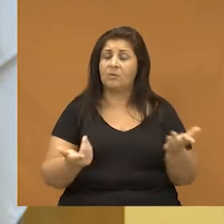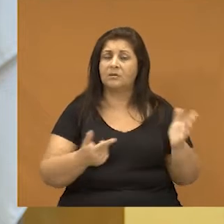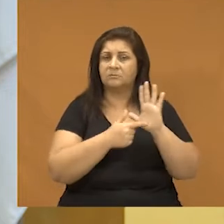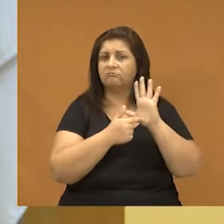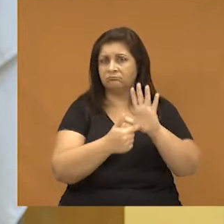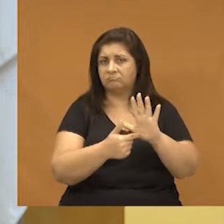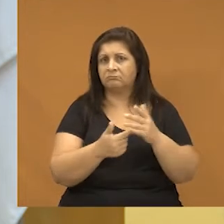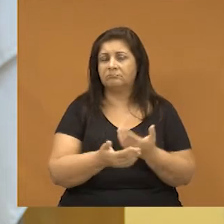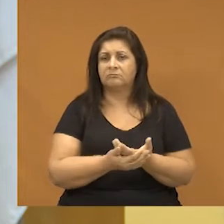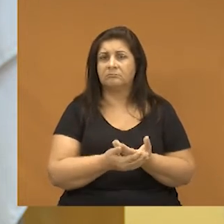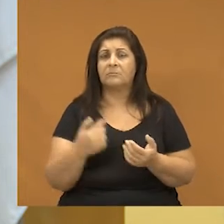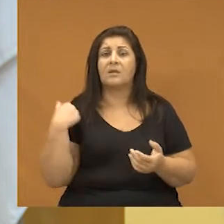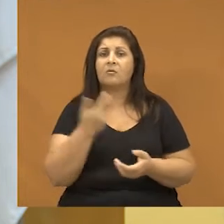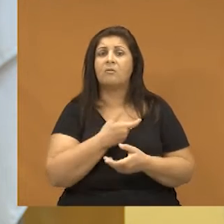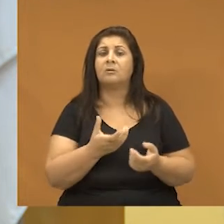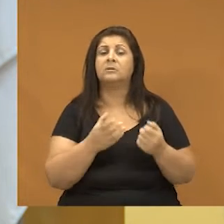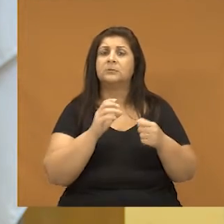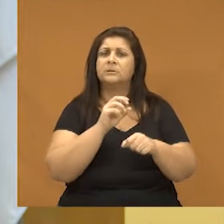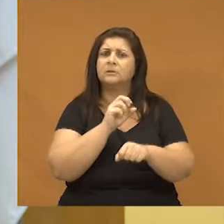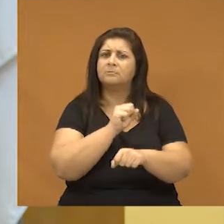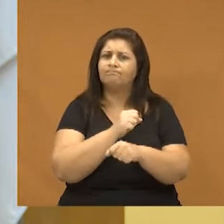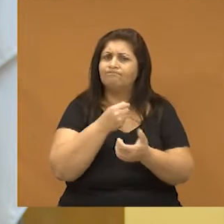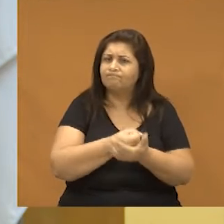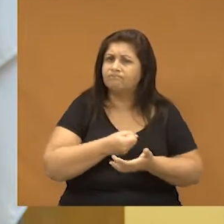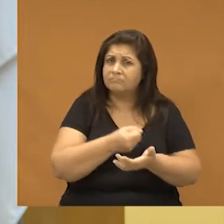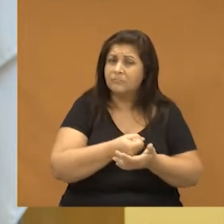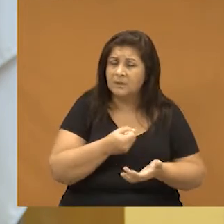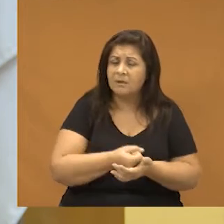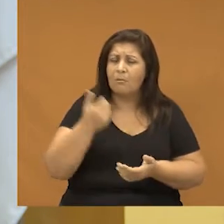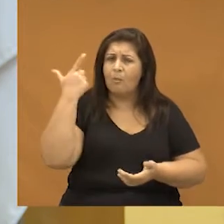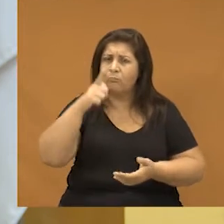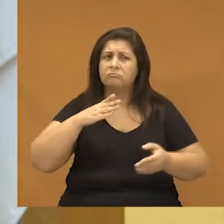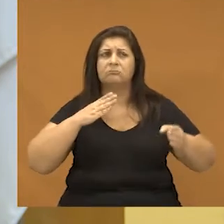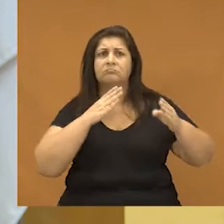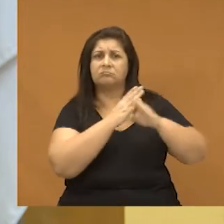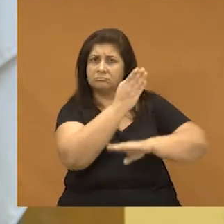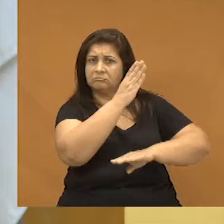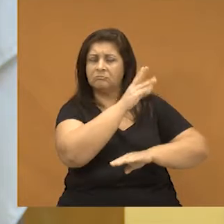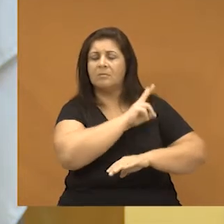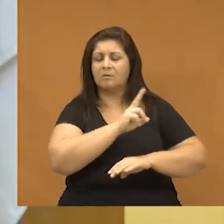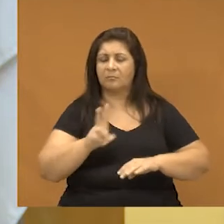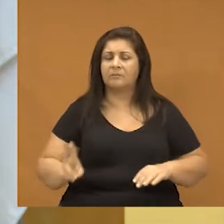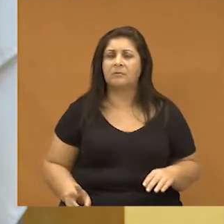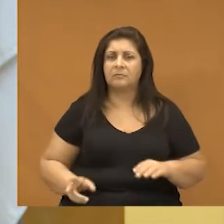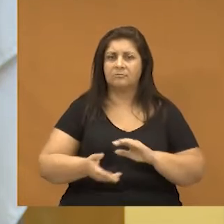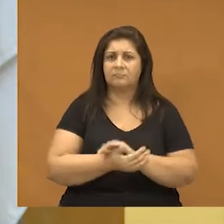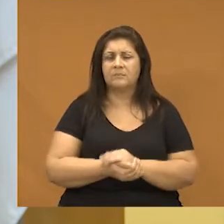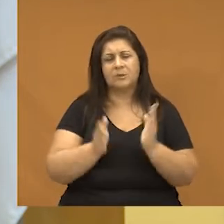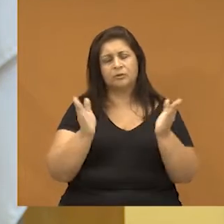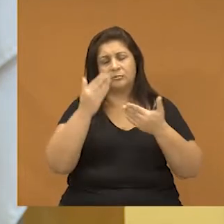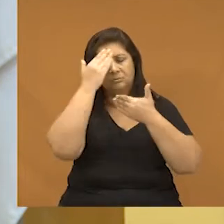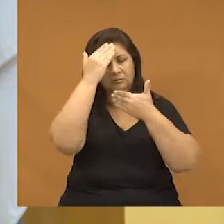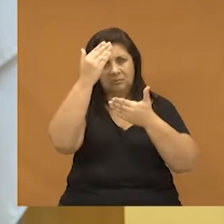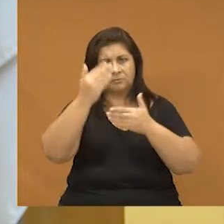apresentação que defendemos a ideia de aprovação dos nobres pares. Dessa forma,